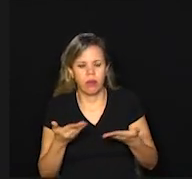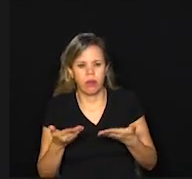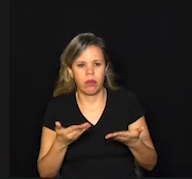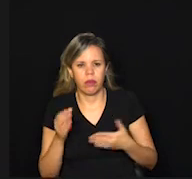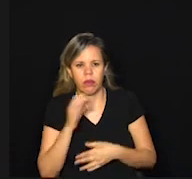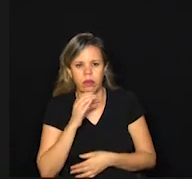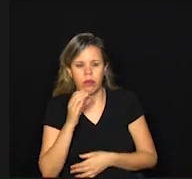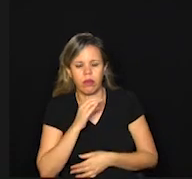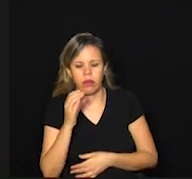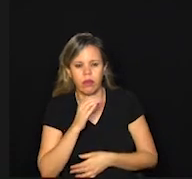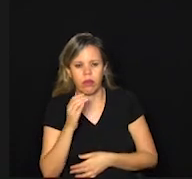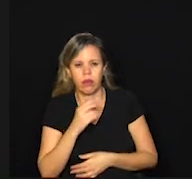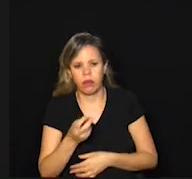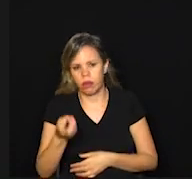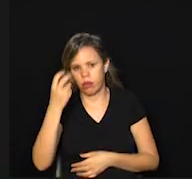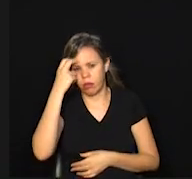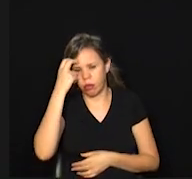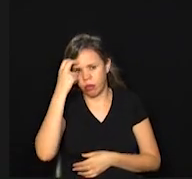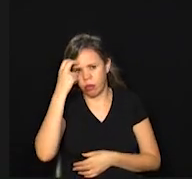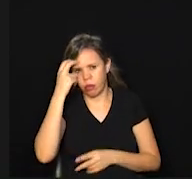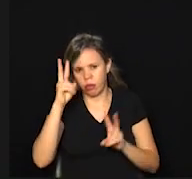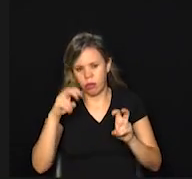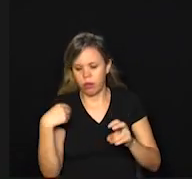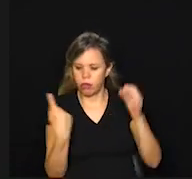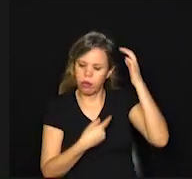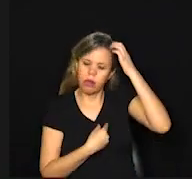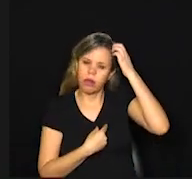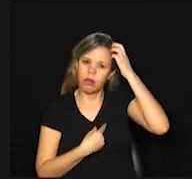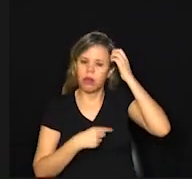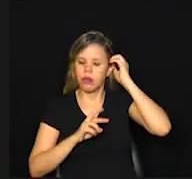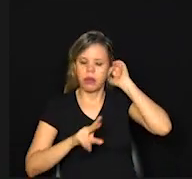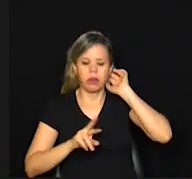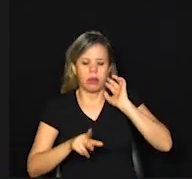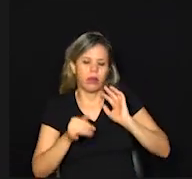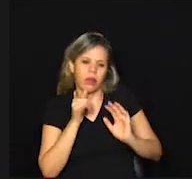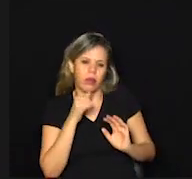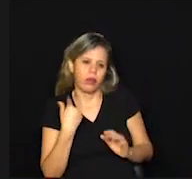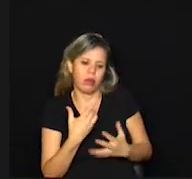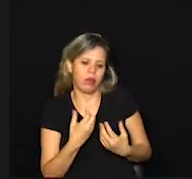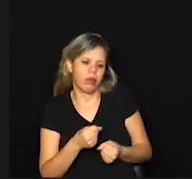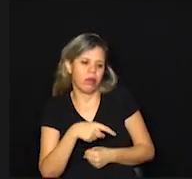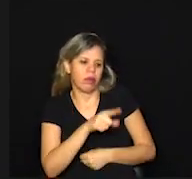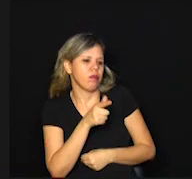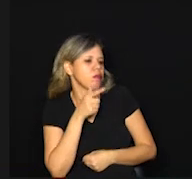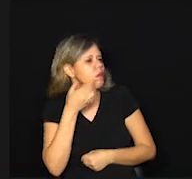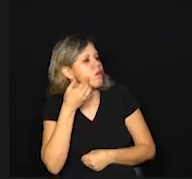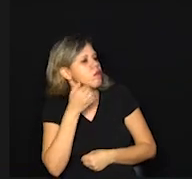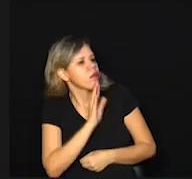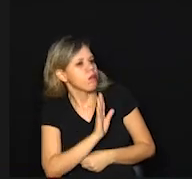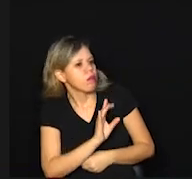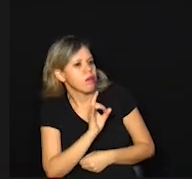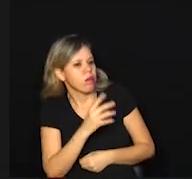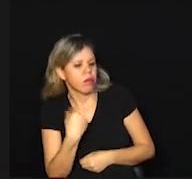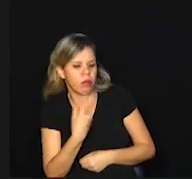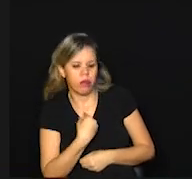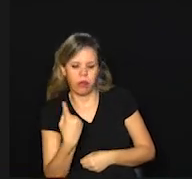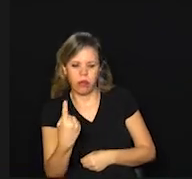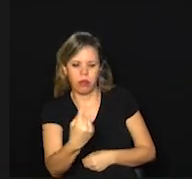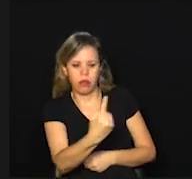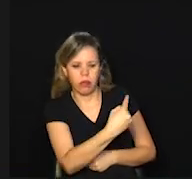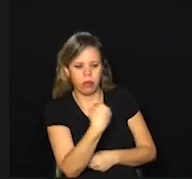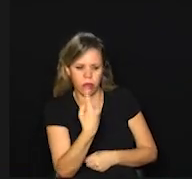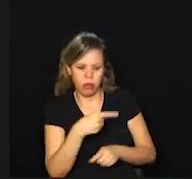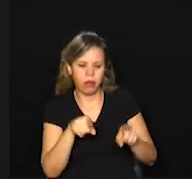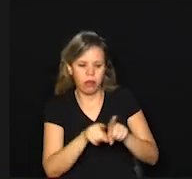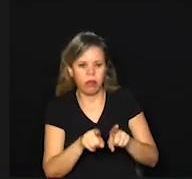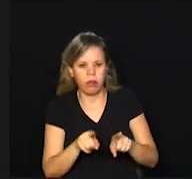urgência o que é cultura é sobre nós cultura não é algo que nós vamos lá e consumimos cultura sobre cada um de nós